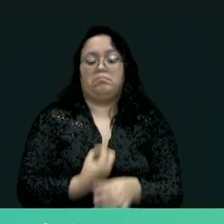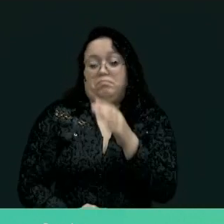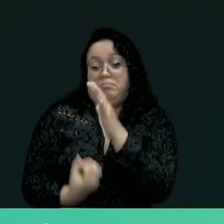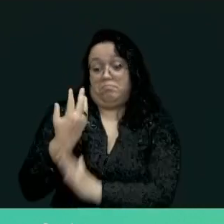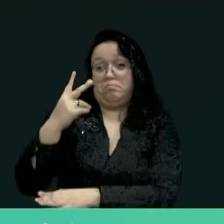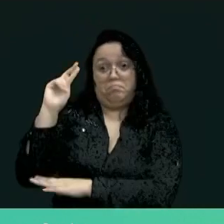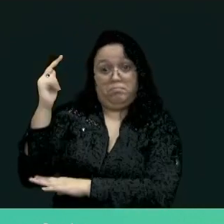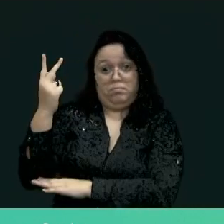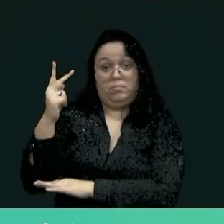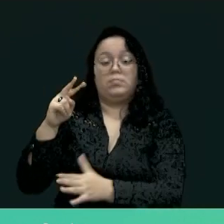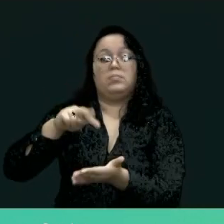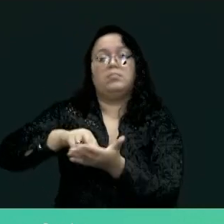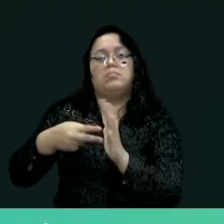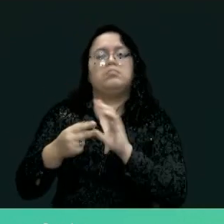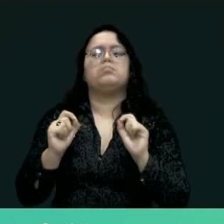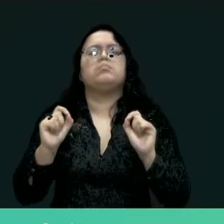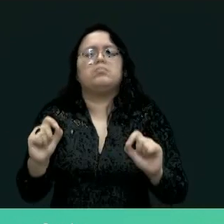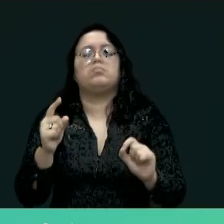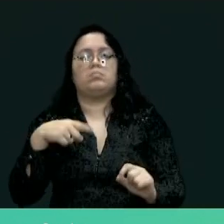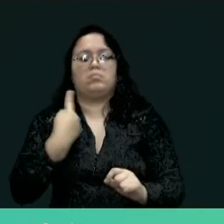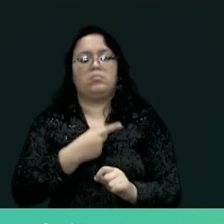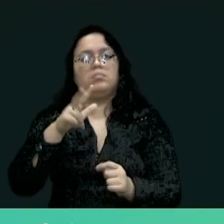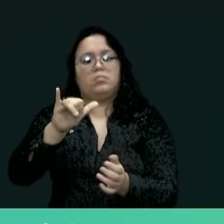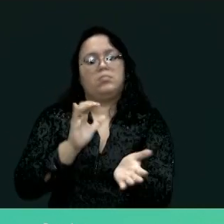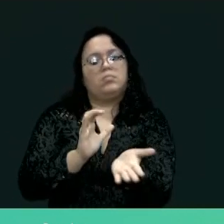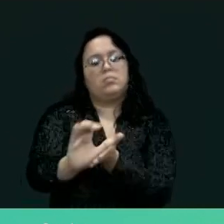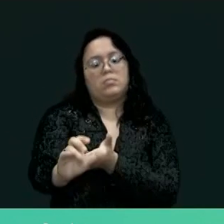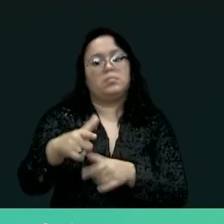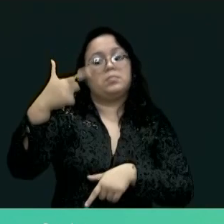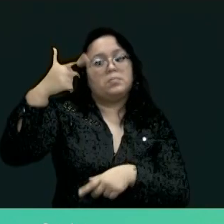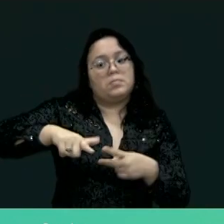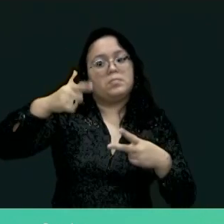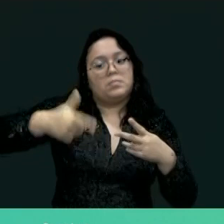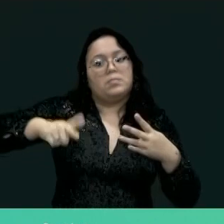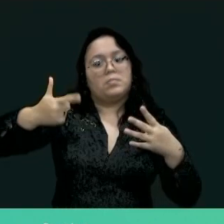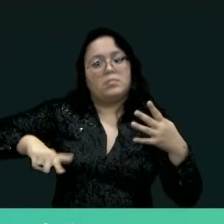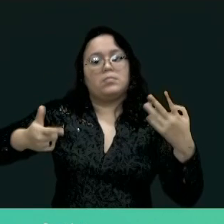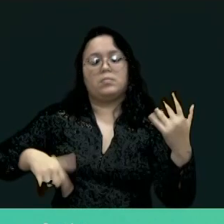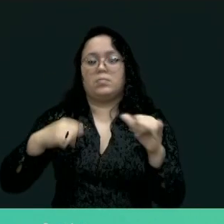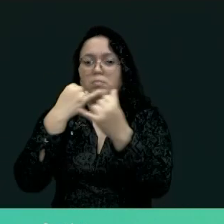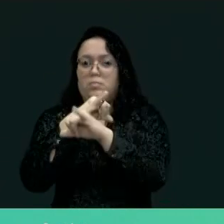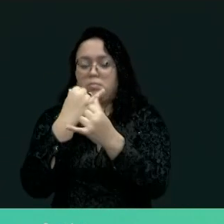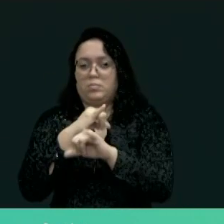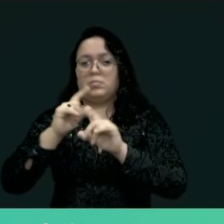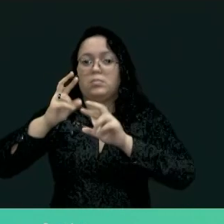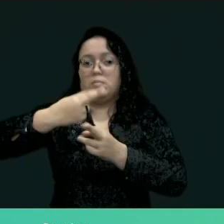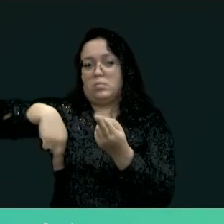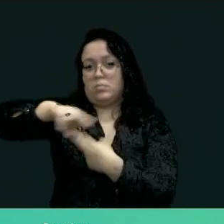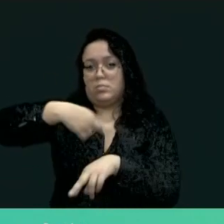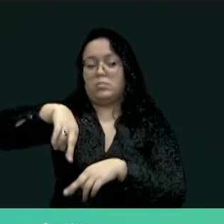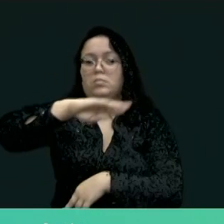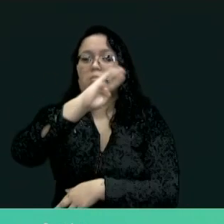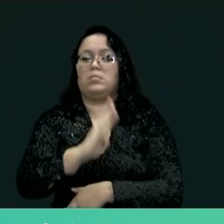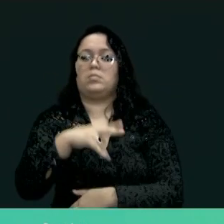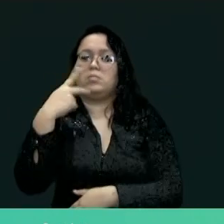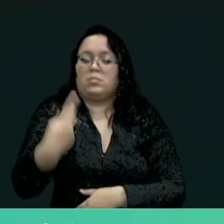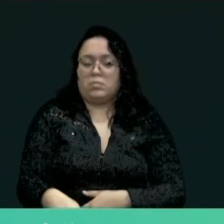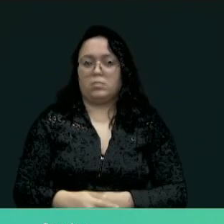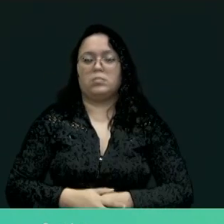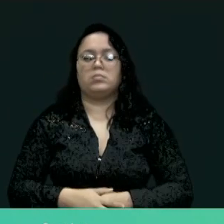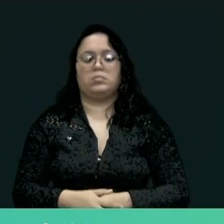verde, significa que nós vamos investir ainda mais em energias renováveis no Brasil, com destaque